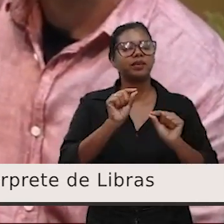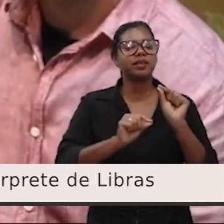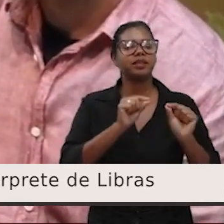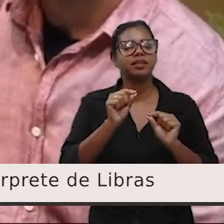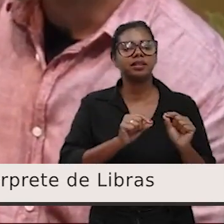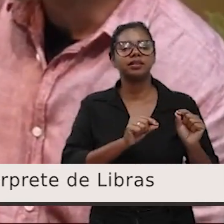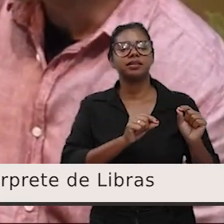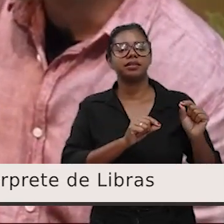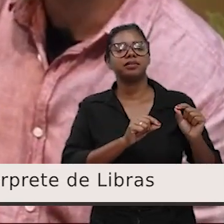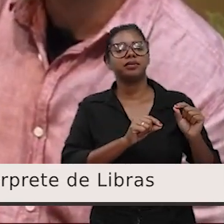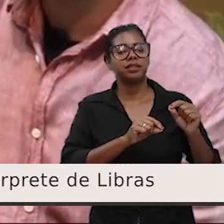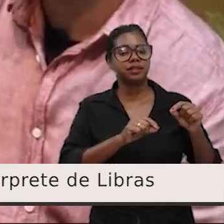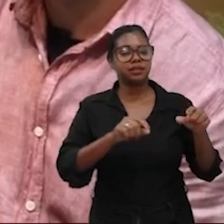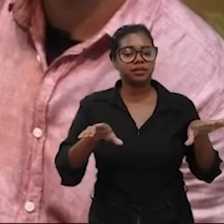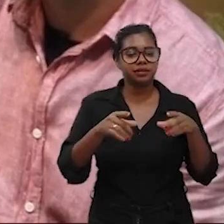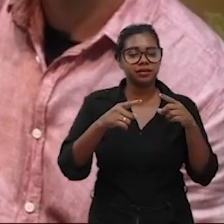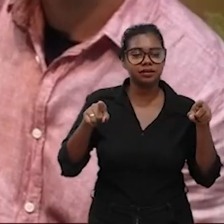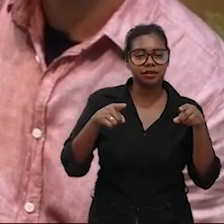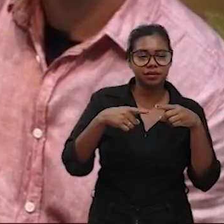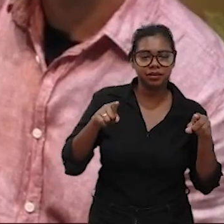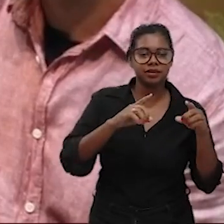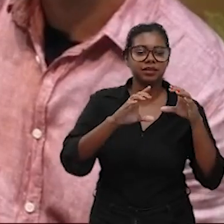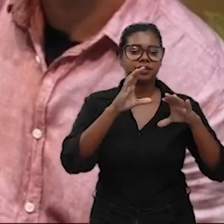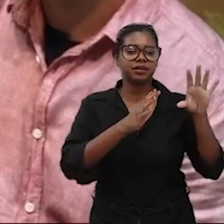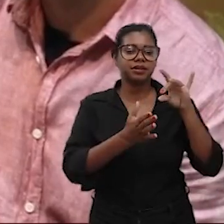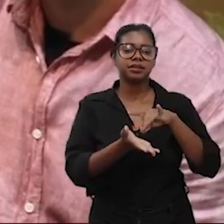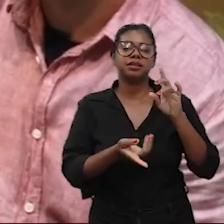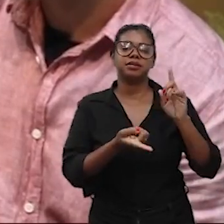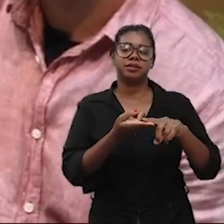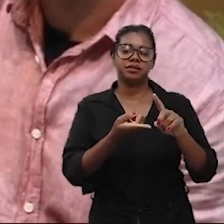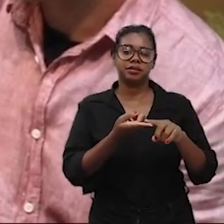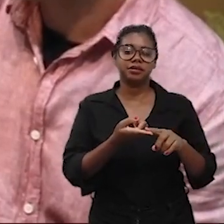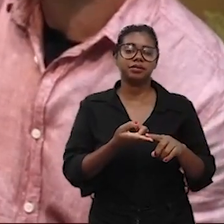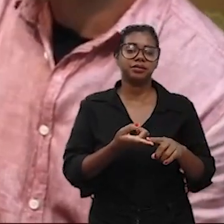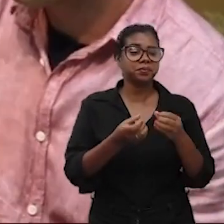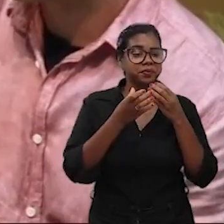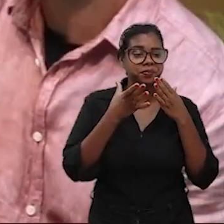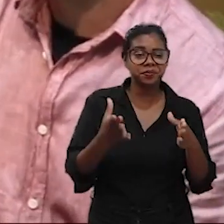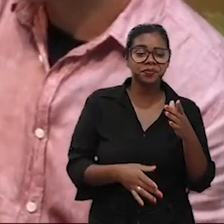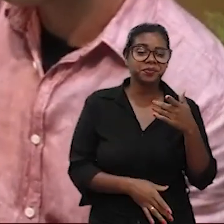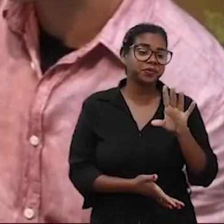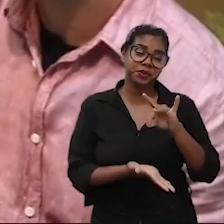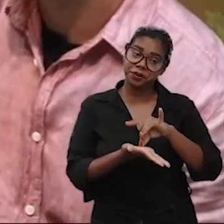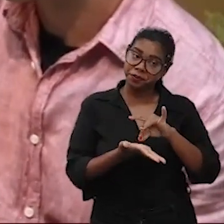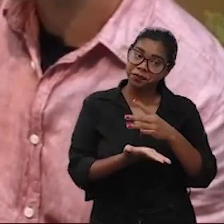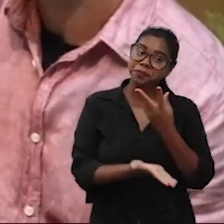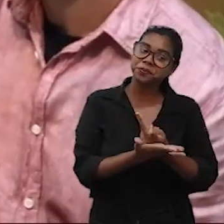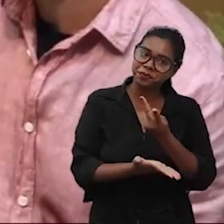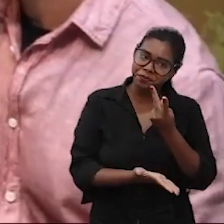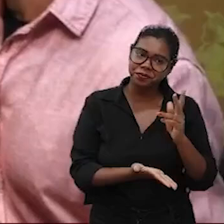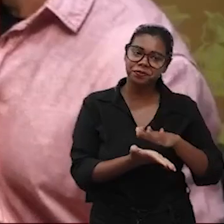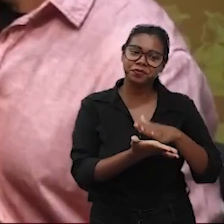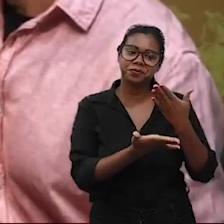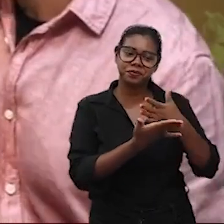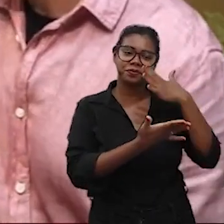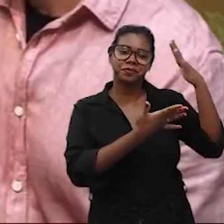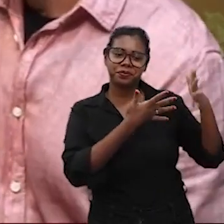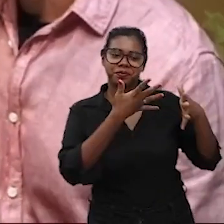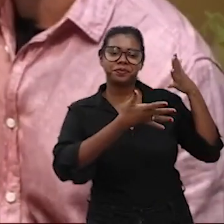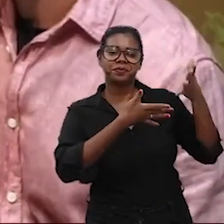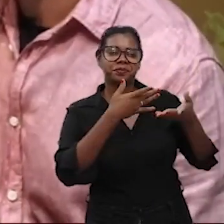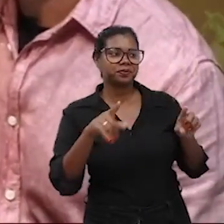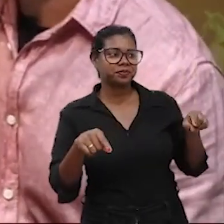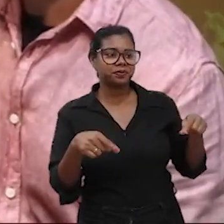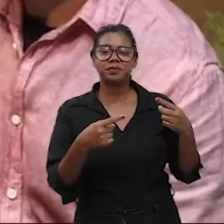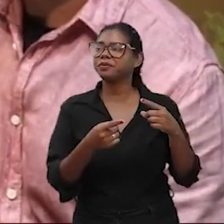pelo artista, mas confesso que isso não é a realidade. Então, o desafio, de fato,